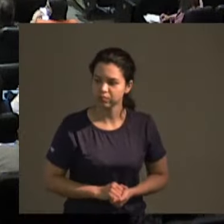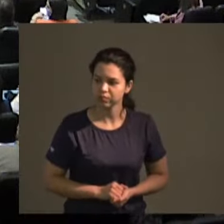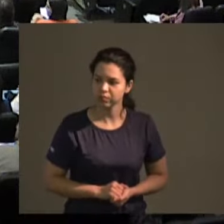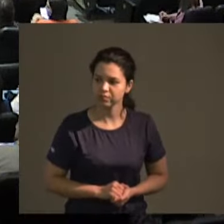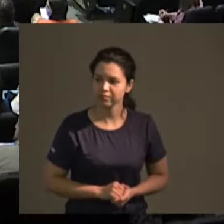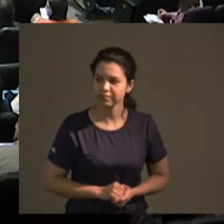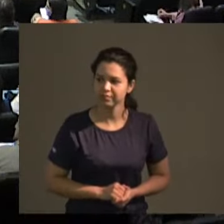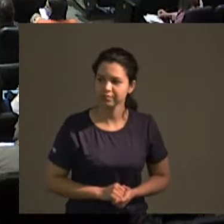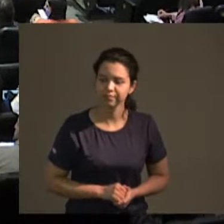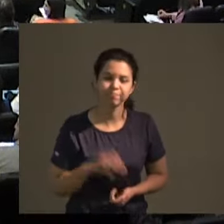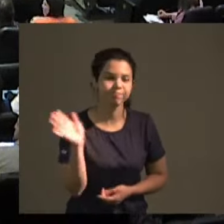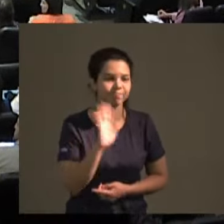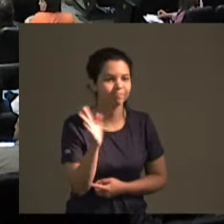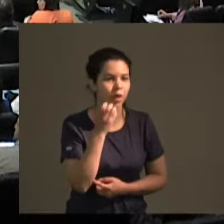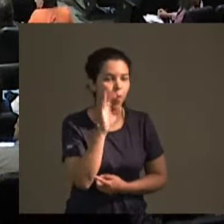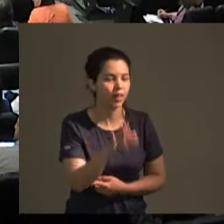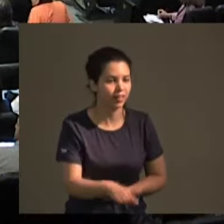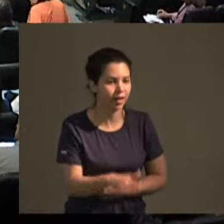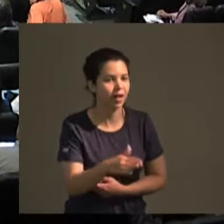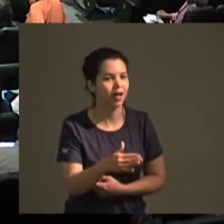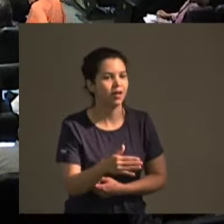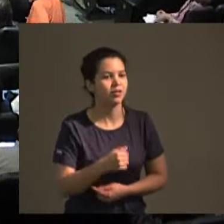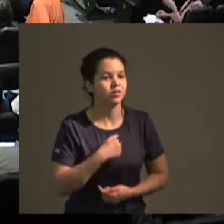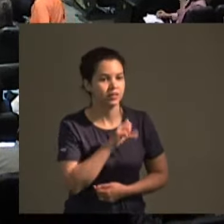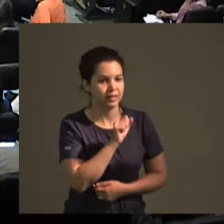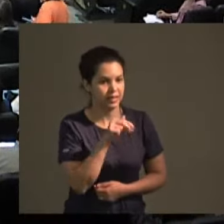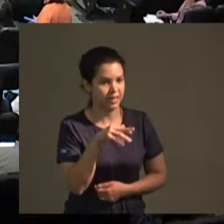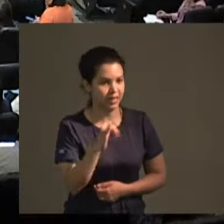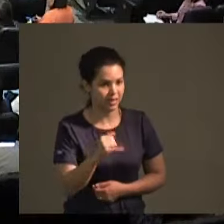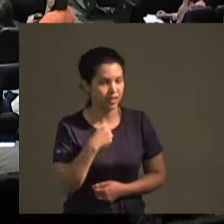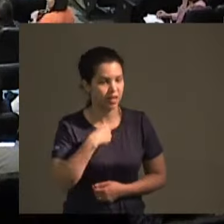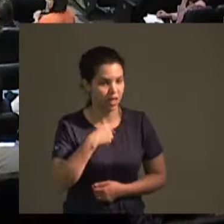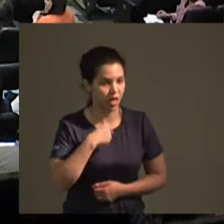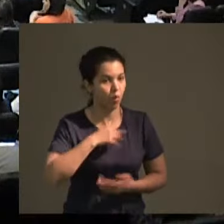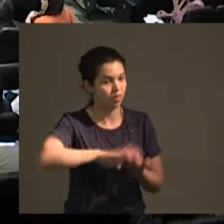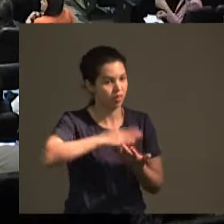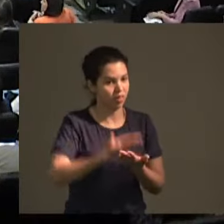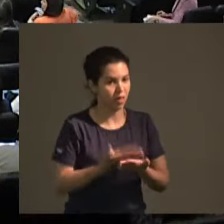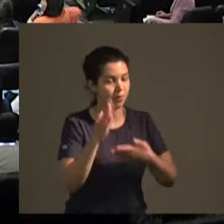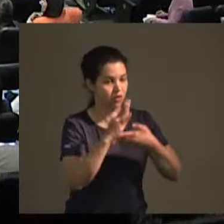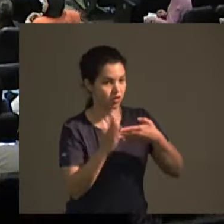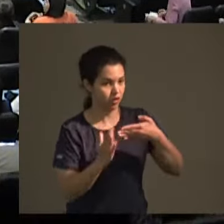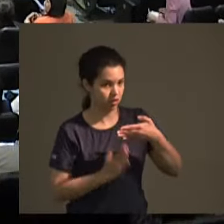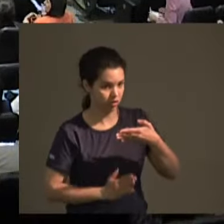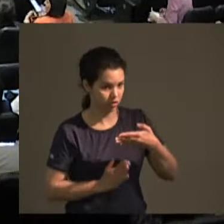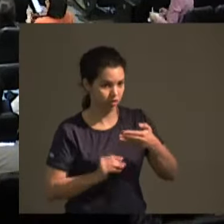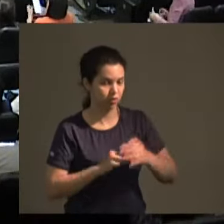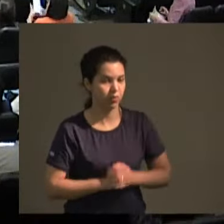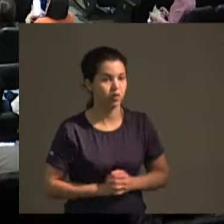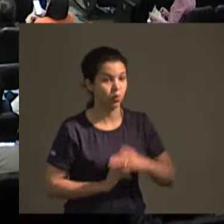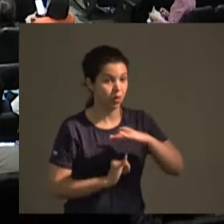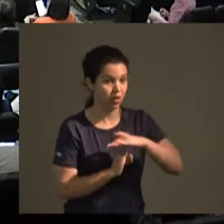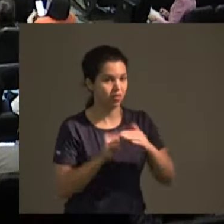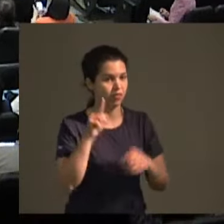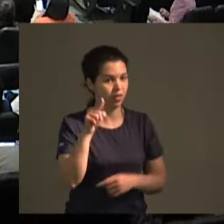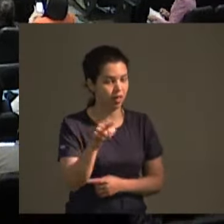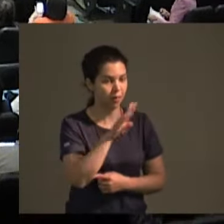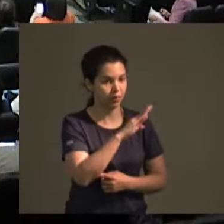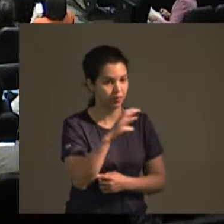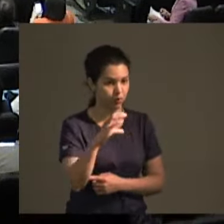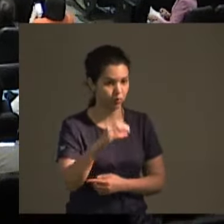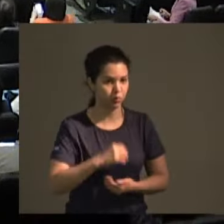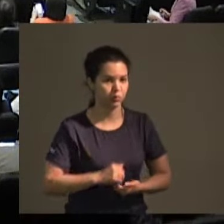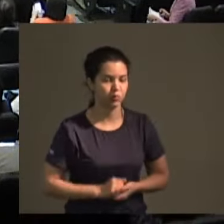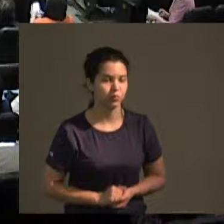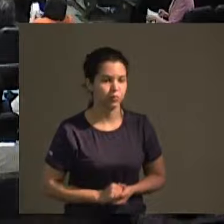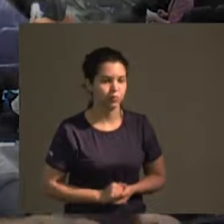Olá, boa tarde. O meu nome é Sani. Eu sou intérprete de Libras do Instituto Federal Catarinense, Campus Camboriú. lá onde também